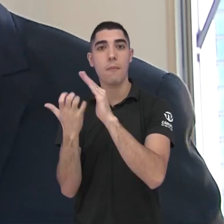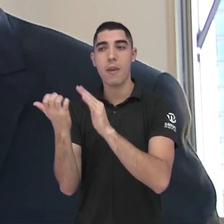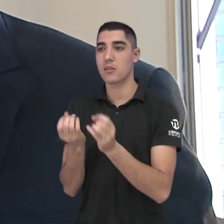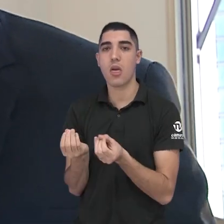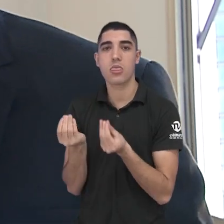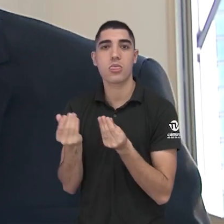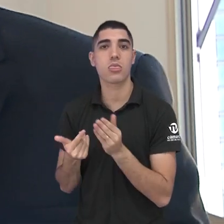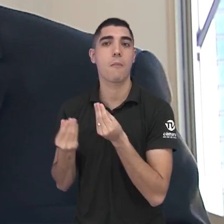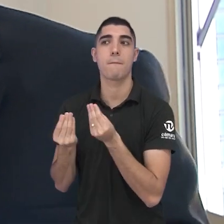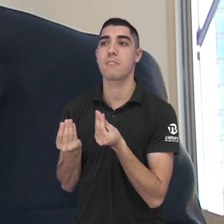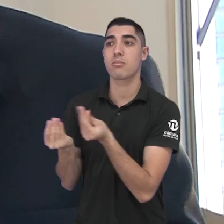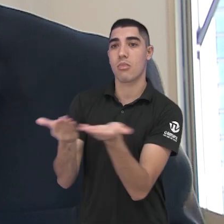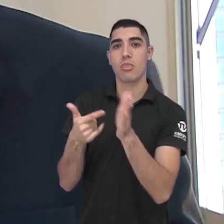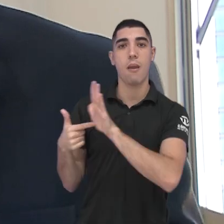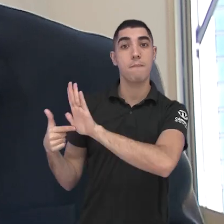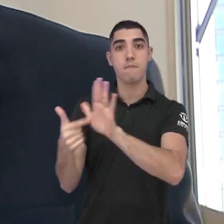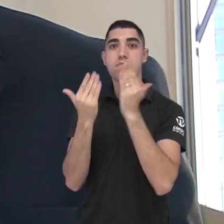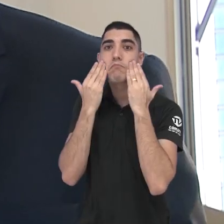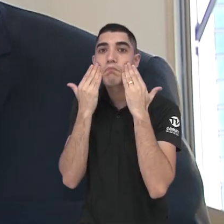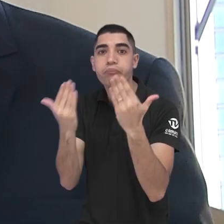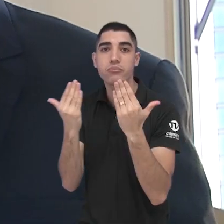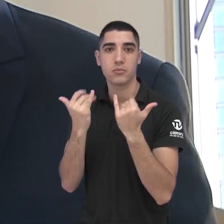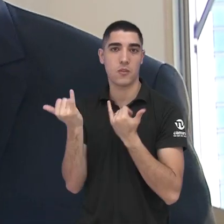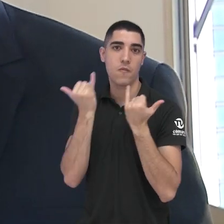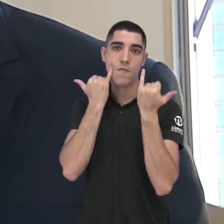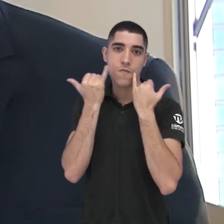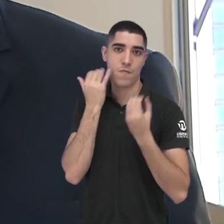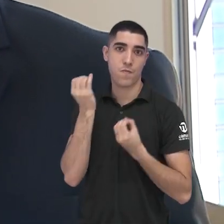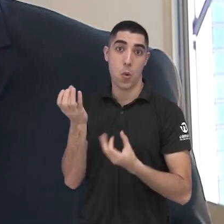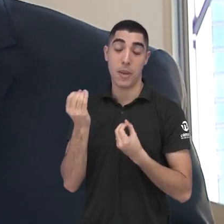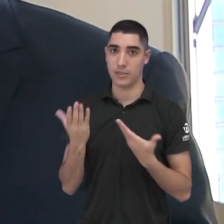outras empresas sem informar a pessoa, a lei da